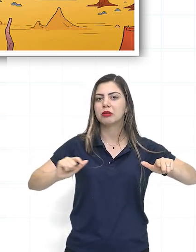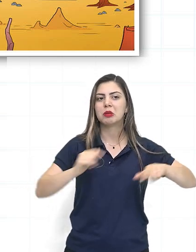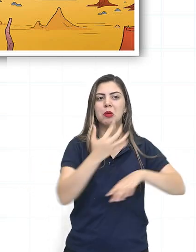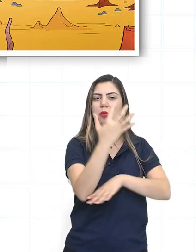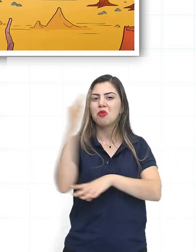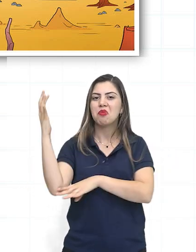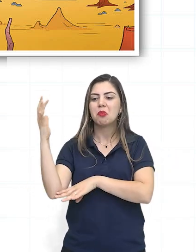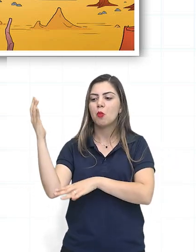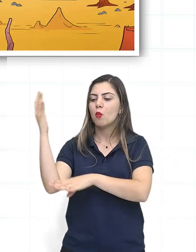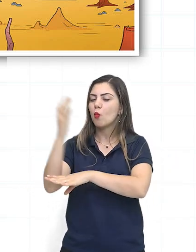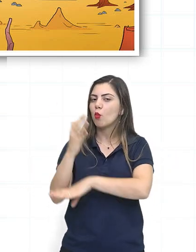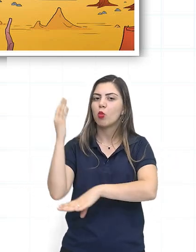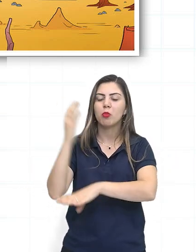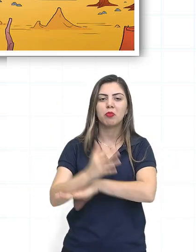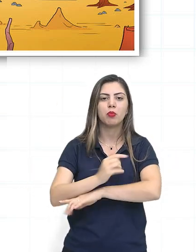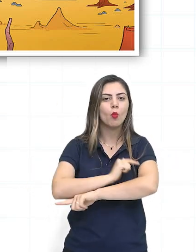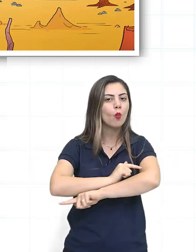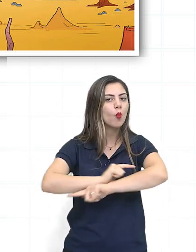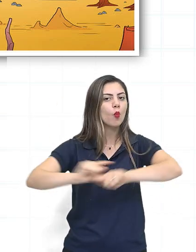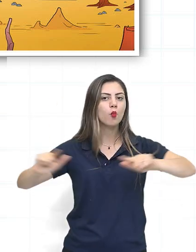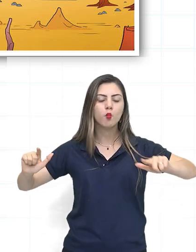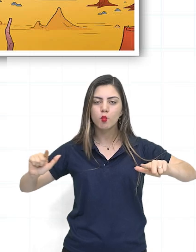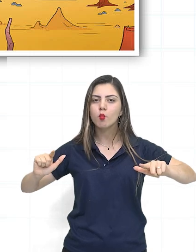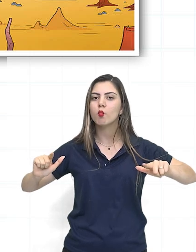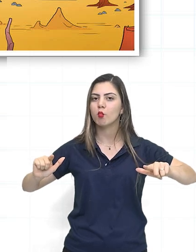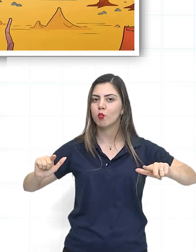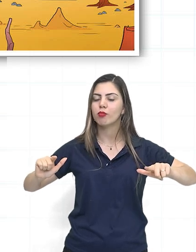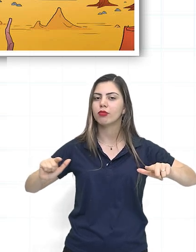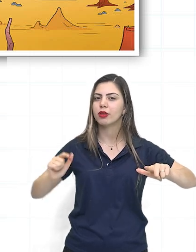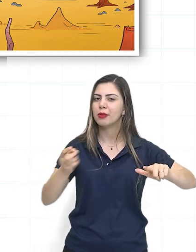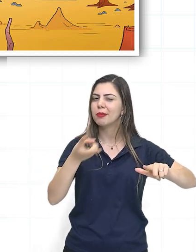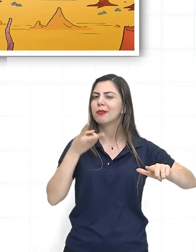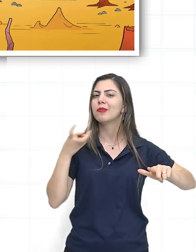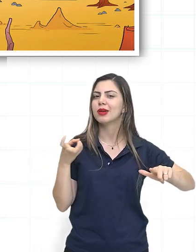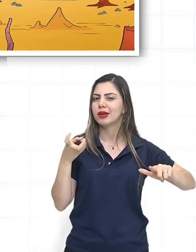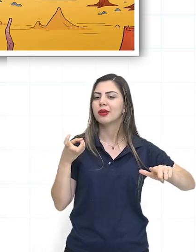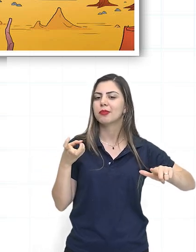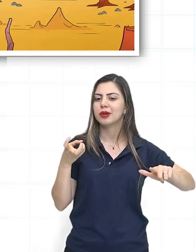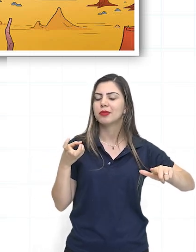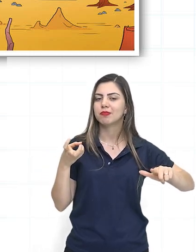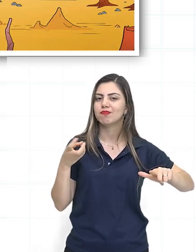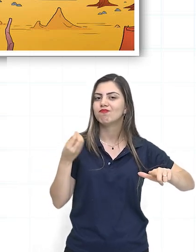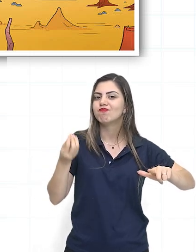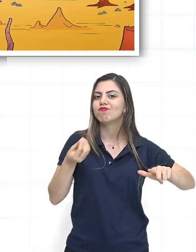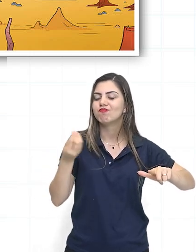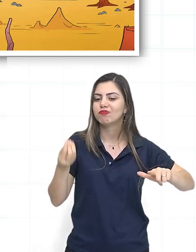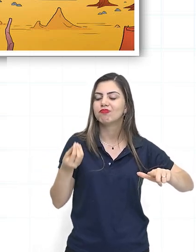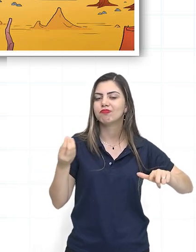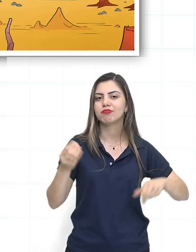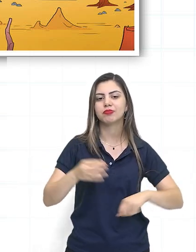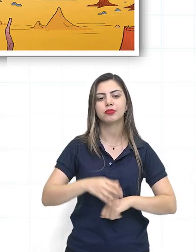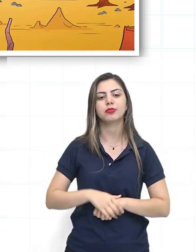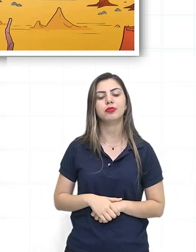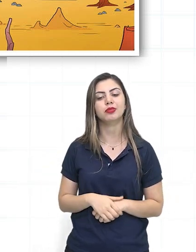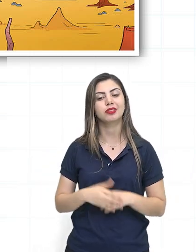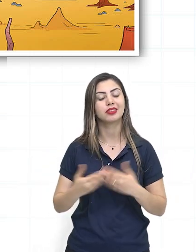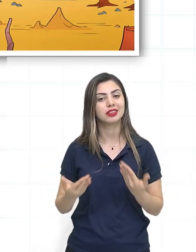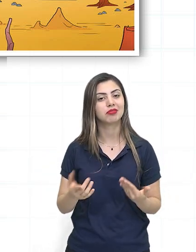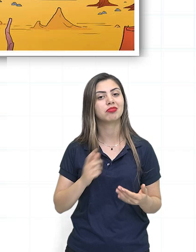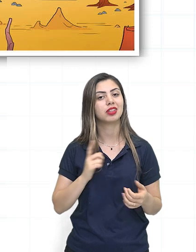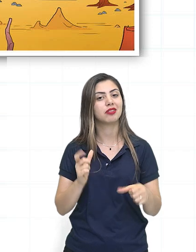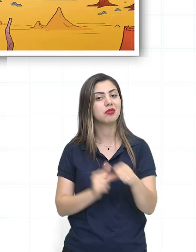desmatada, né? Não tem mais árvores, está tudo árido e nota-se, né, que houve